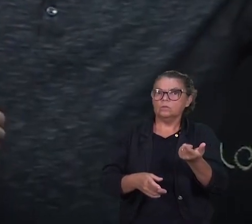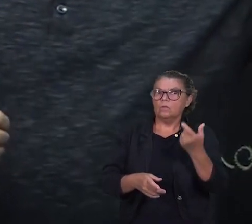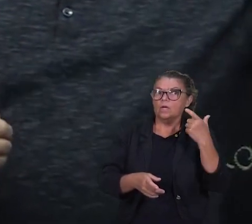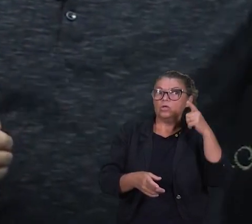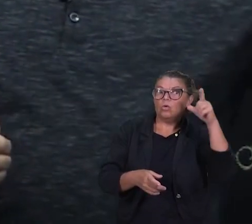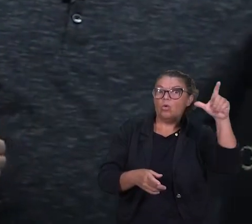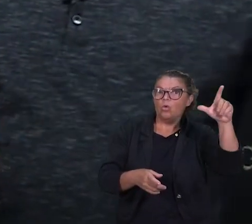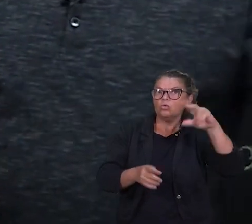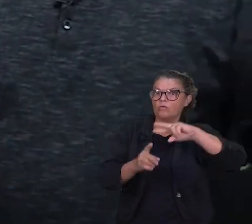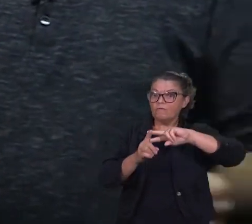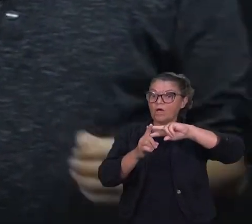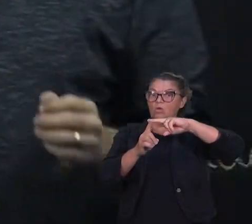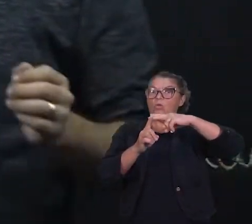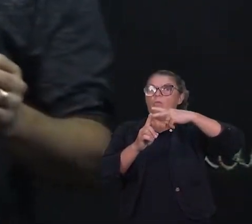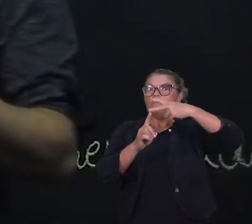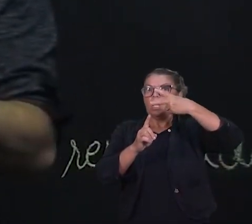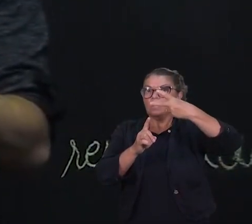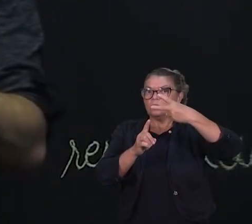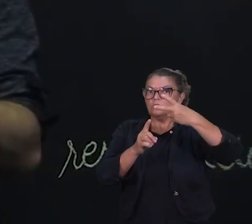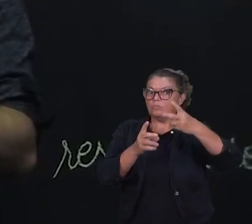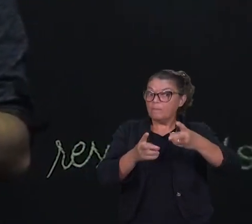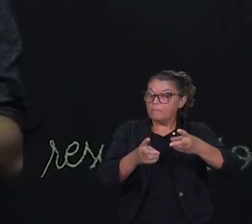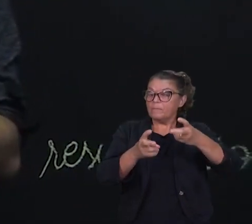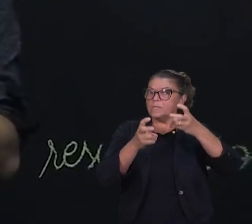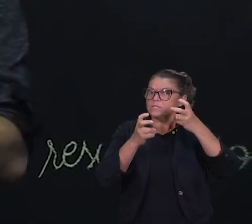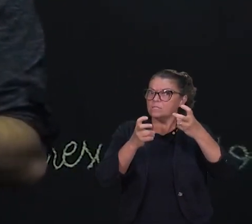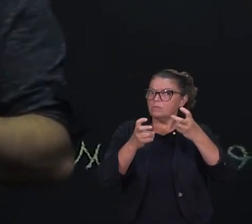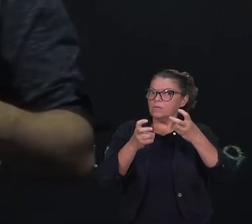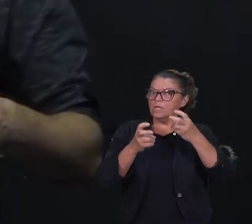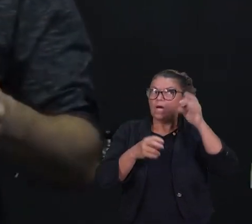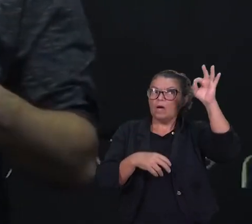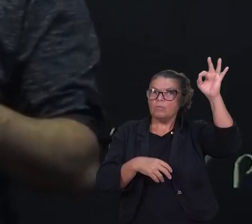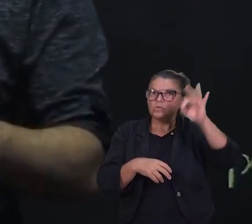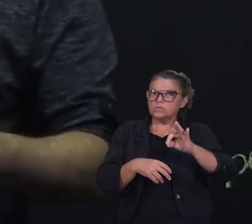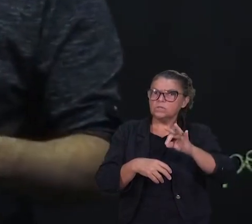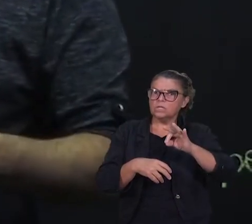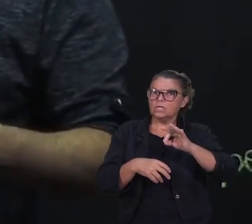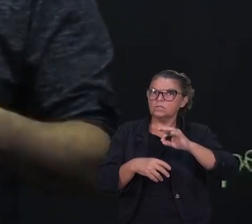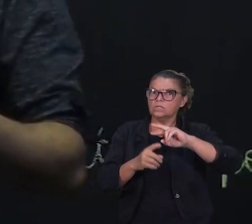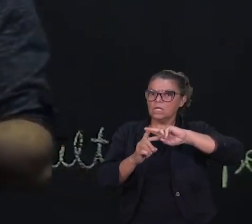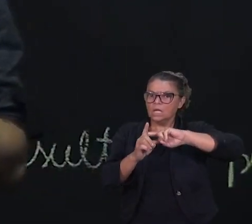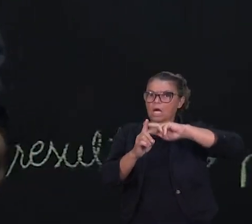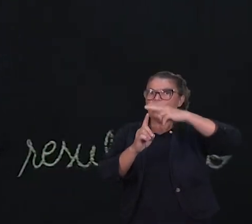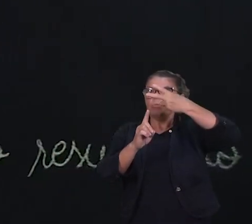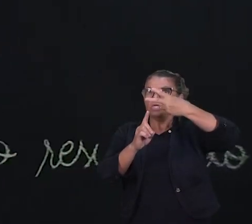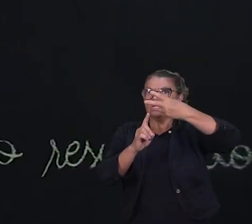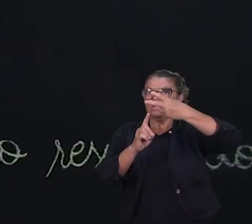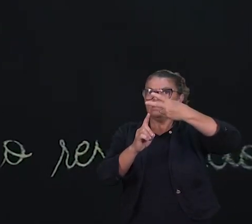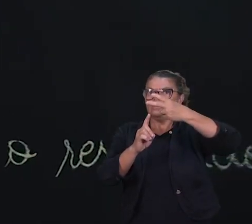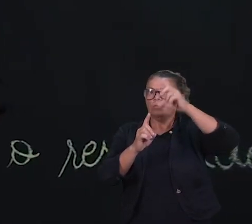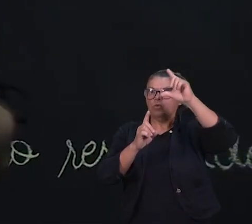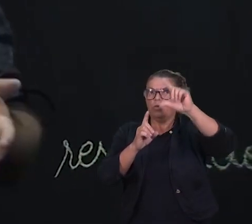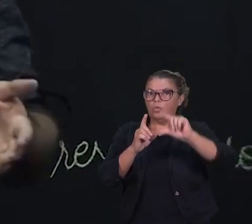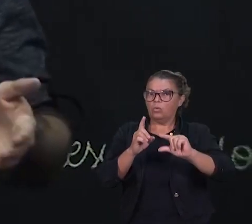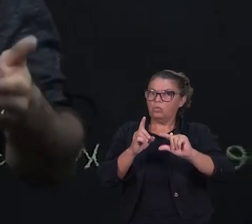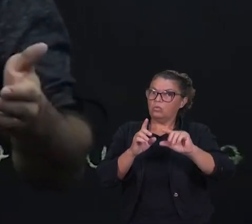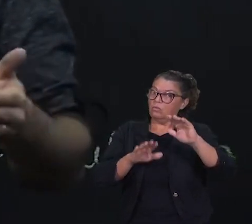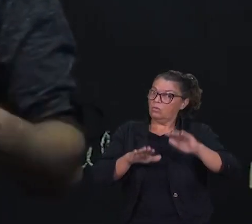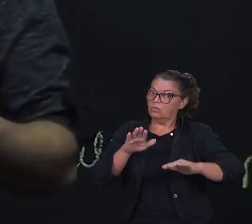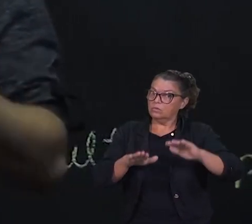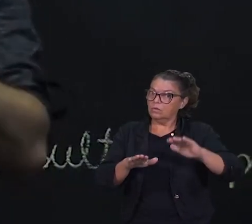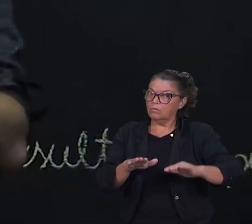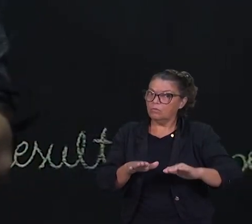a um outro preço maior, para você verificar de repente se essa porcentagem de aumento ela está muito abusiva ou não,